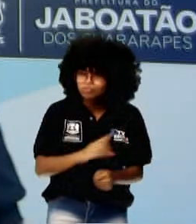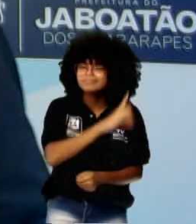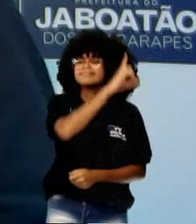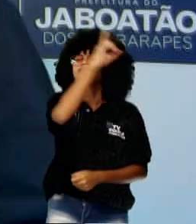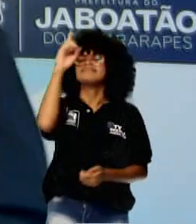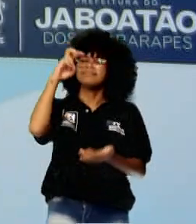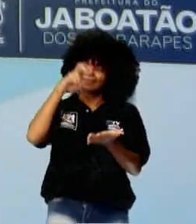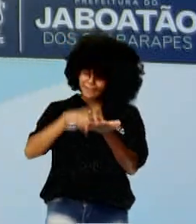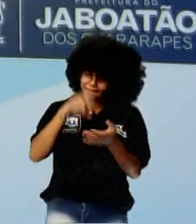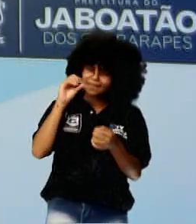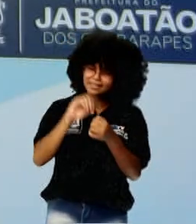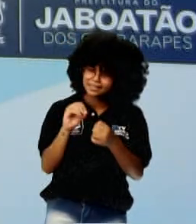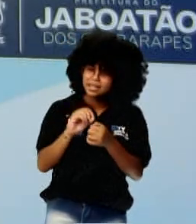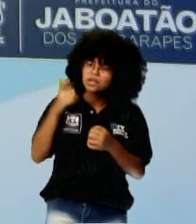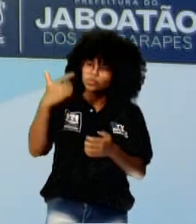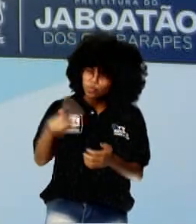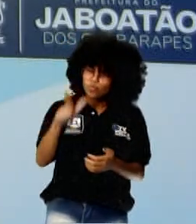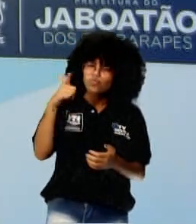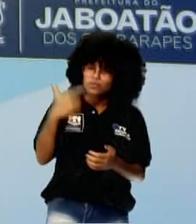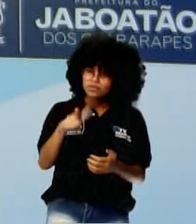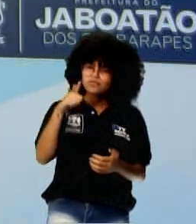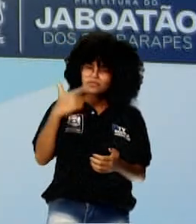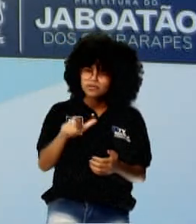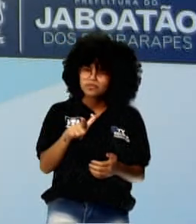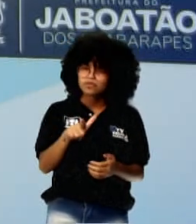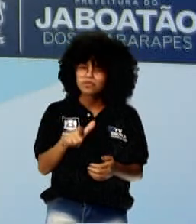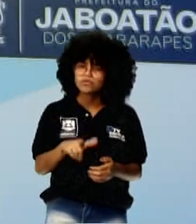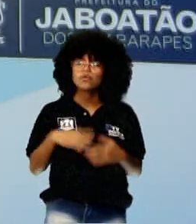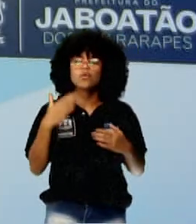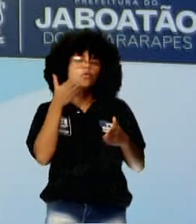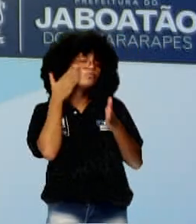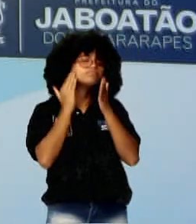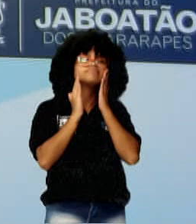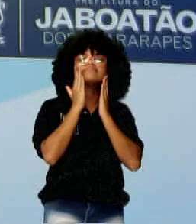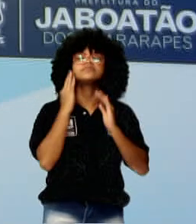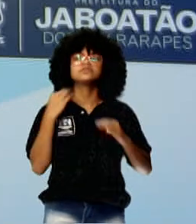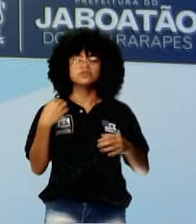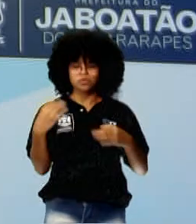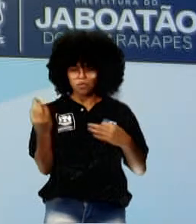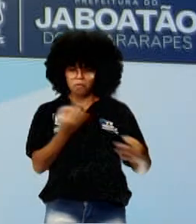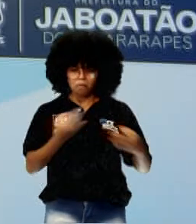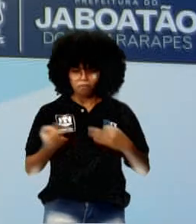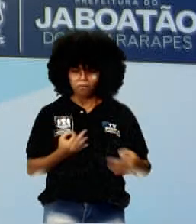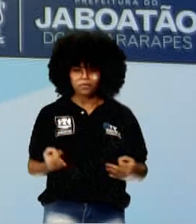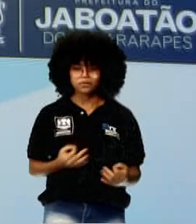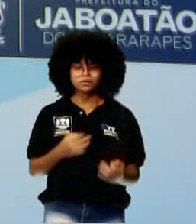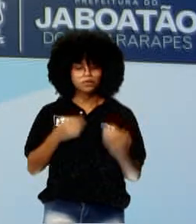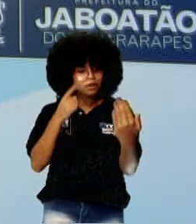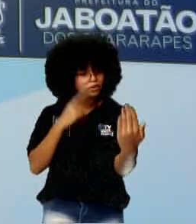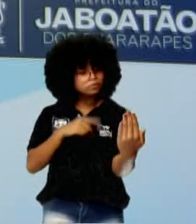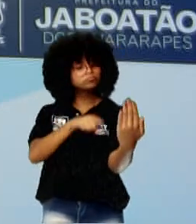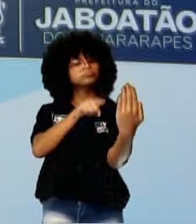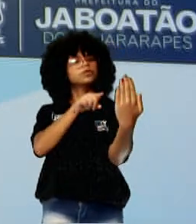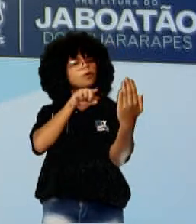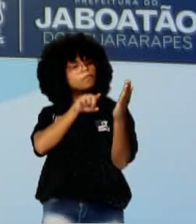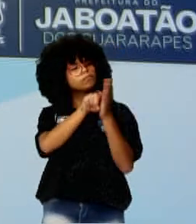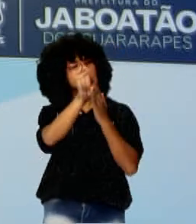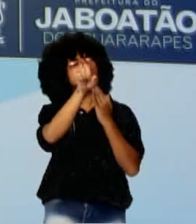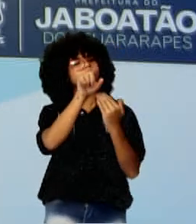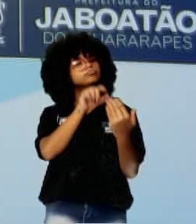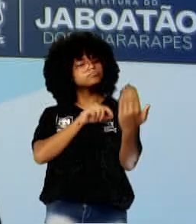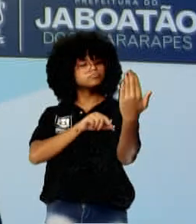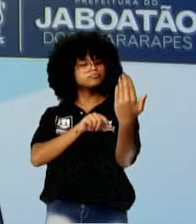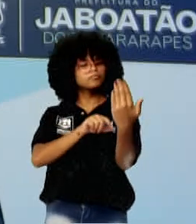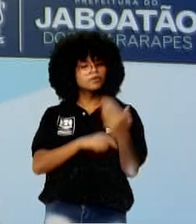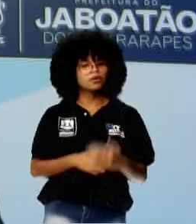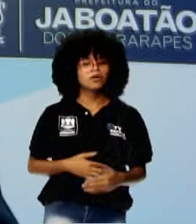ali. Repetia o seu ritual de beleza, passava seus cremes, se arrumava, ia para o espelho e perguntava: